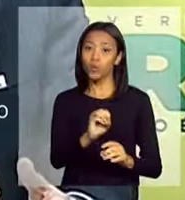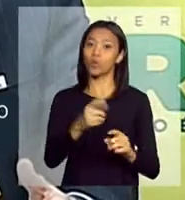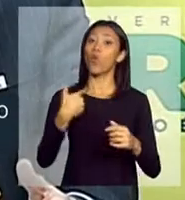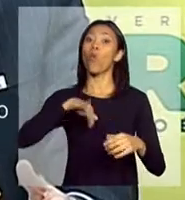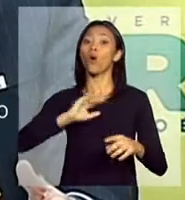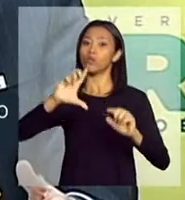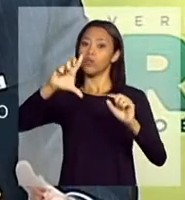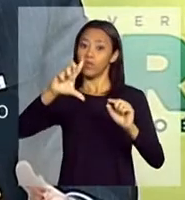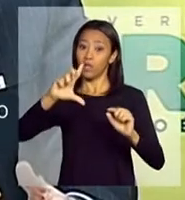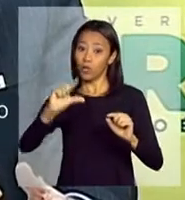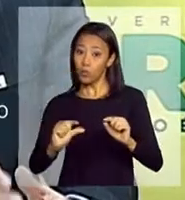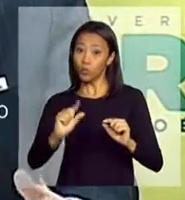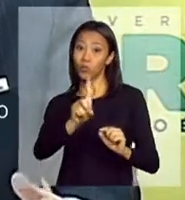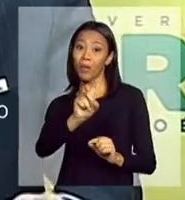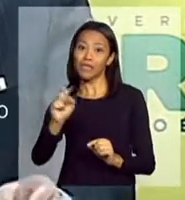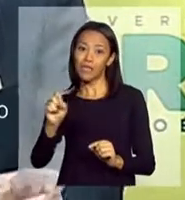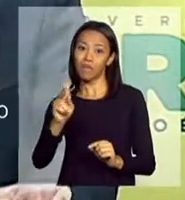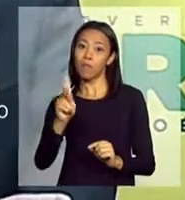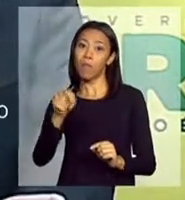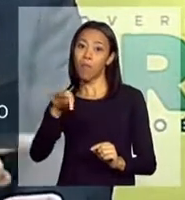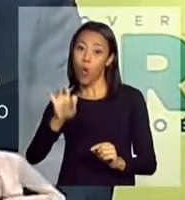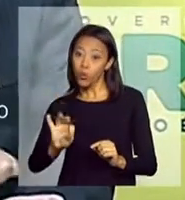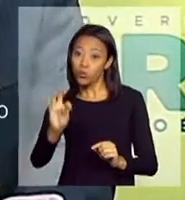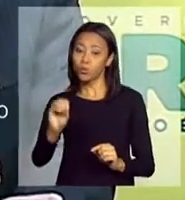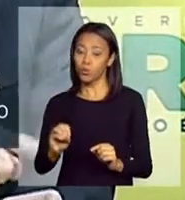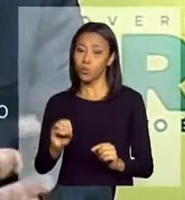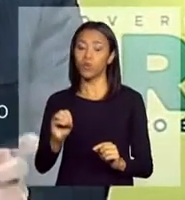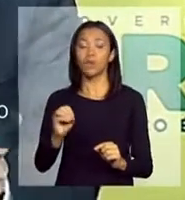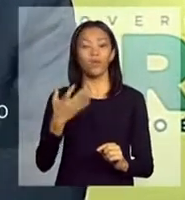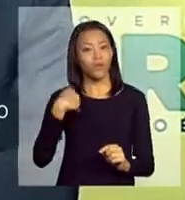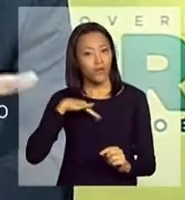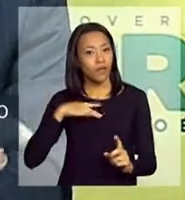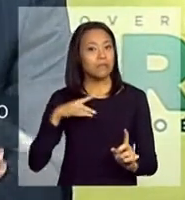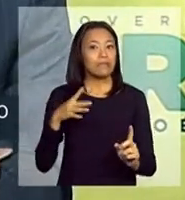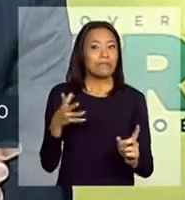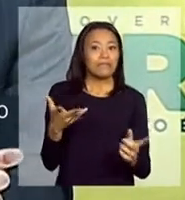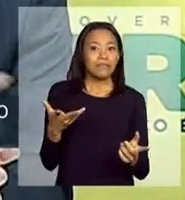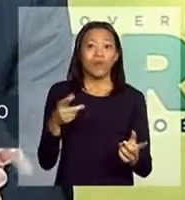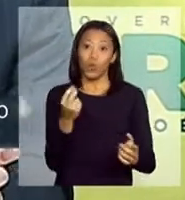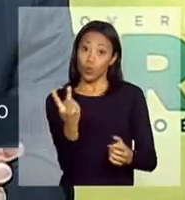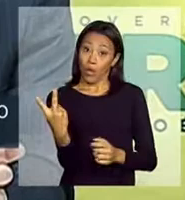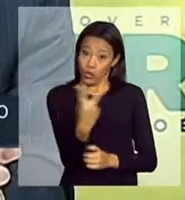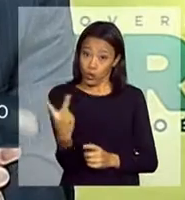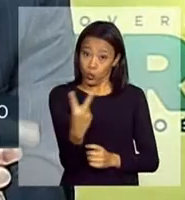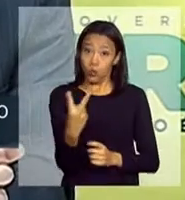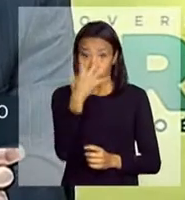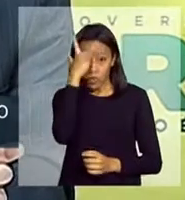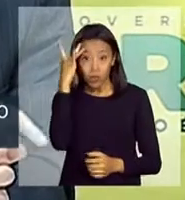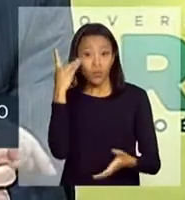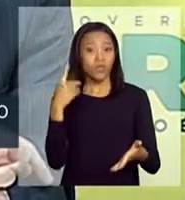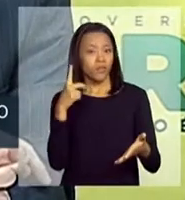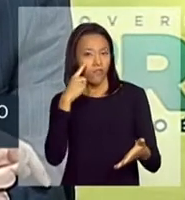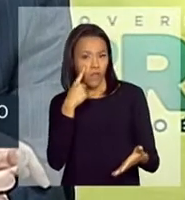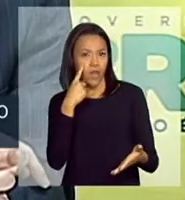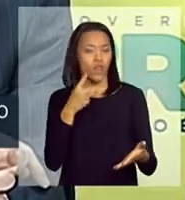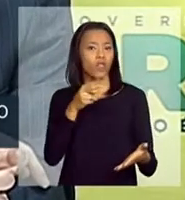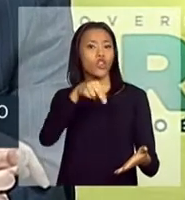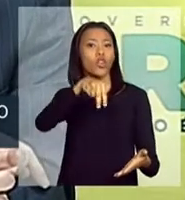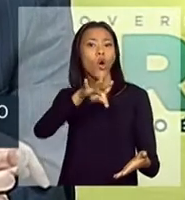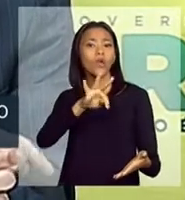reduzo a discrepância para serem pontos eu aumento a possibilidade de os dois corretores darem notas